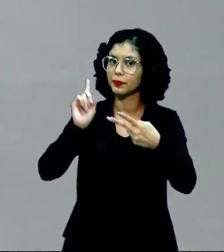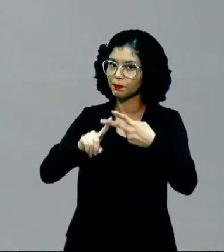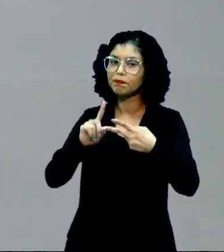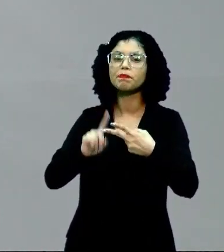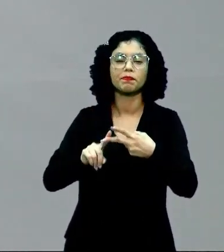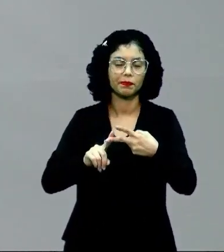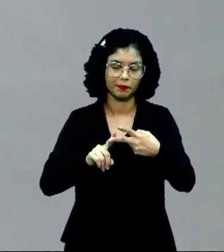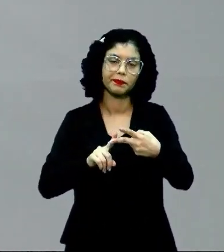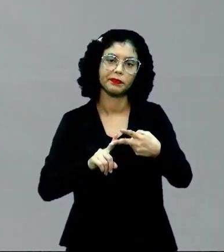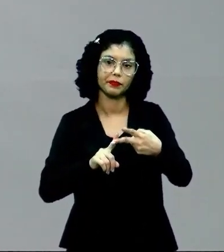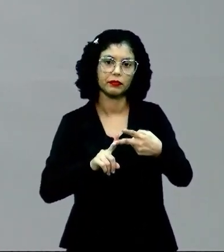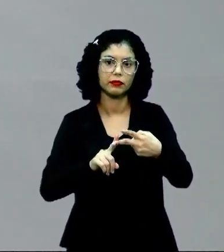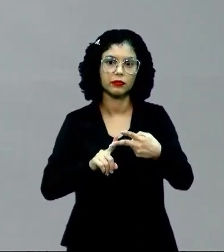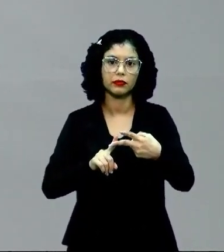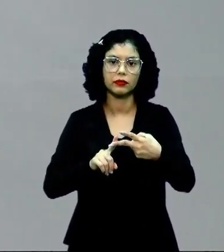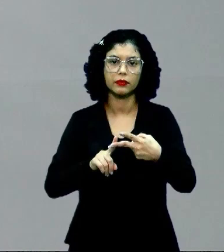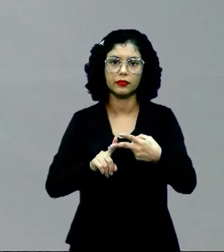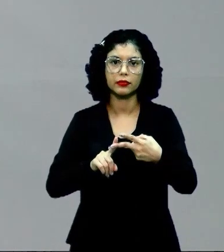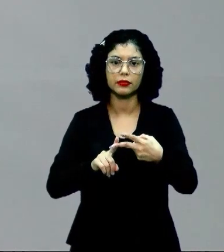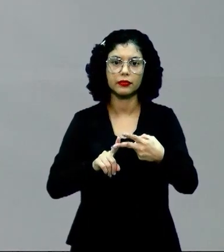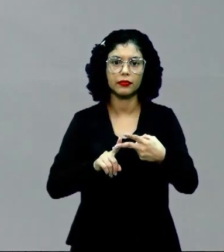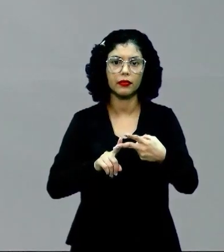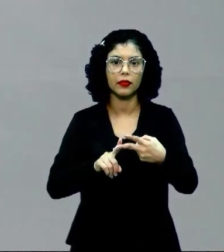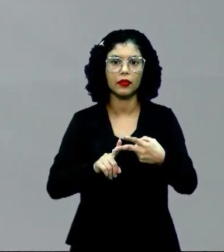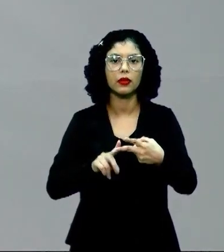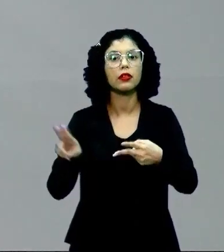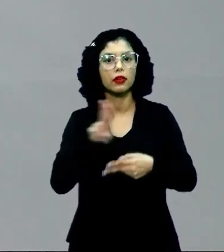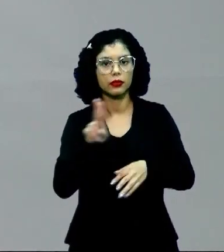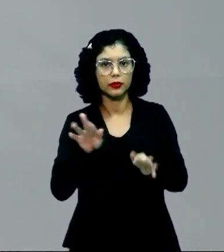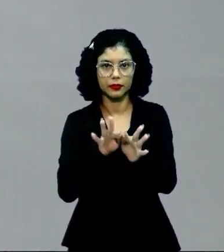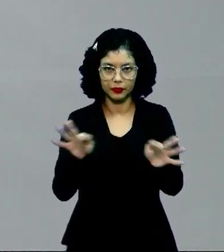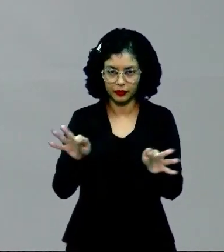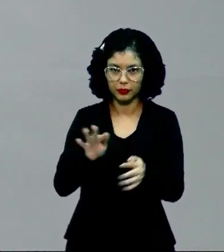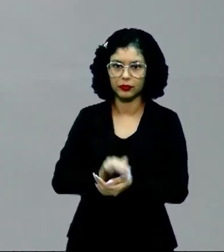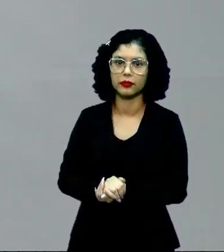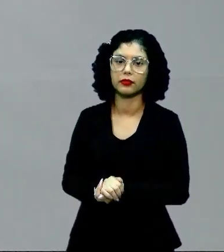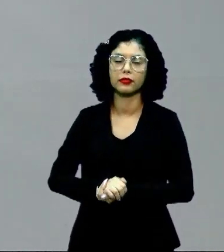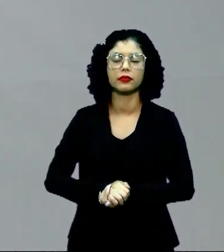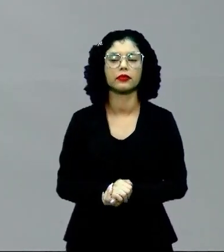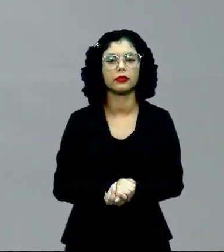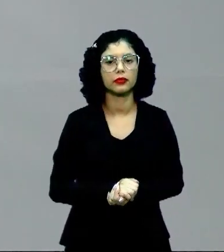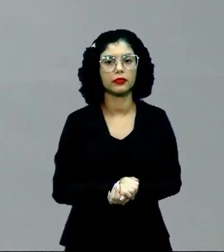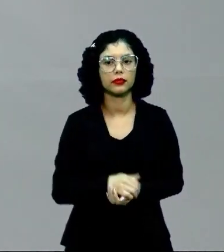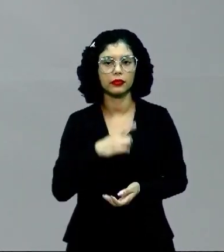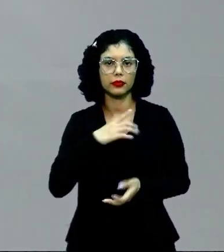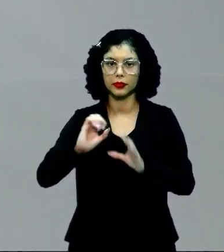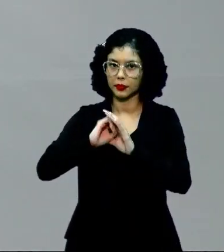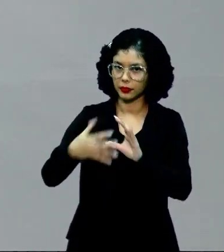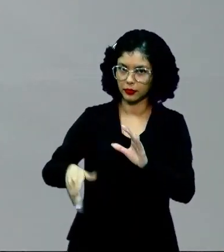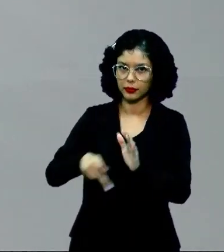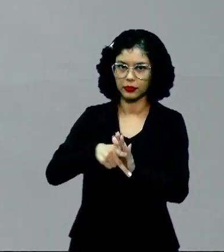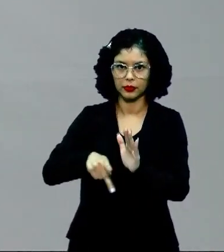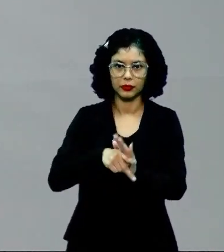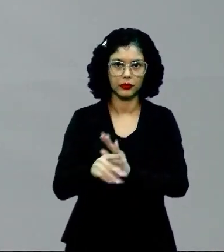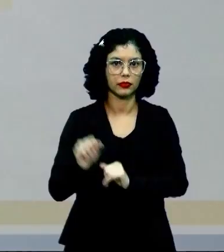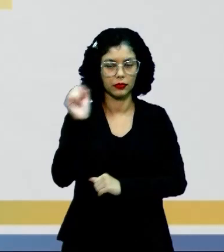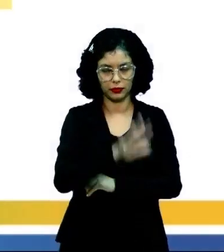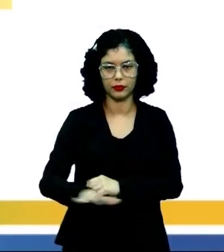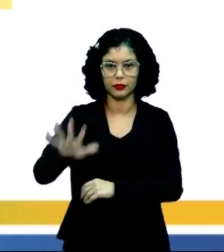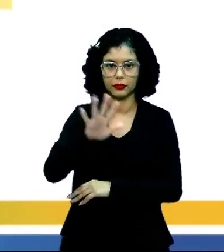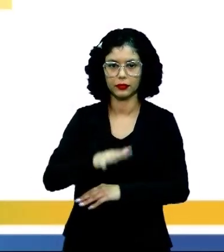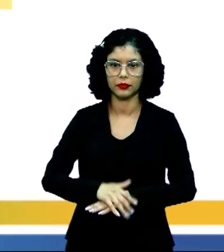também com nome apenas, que é a nominal, que é caráter